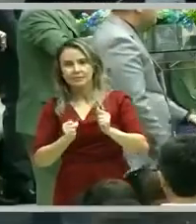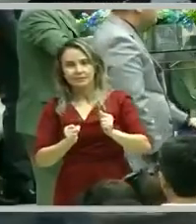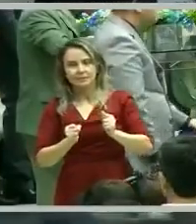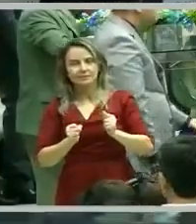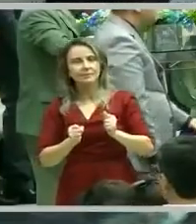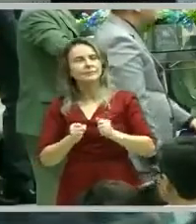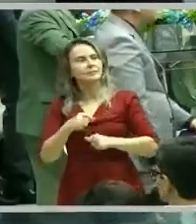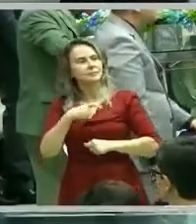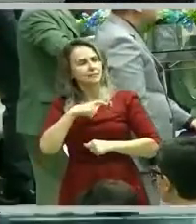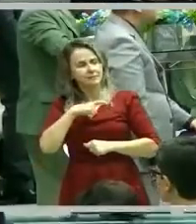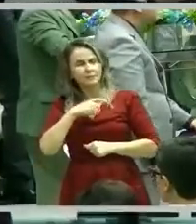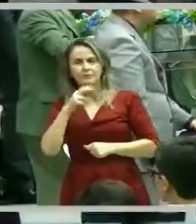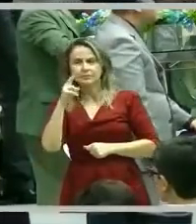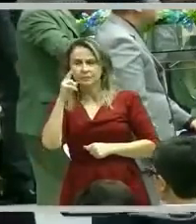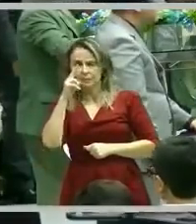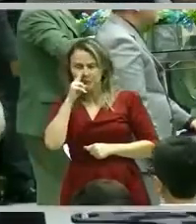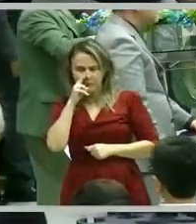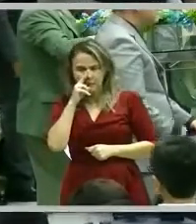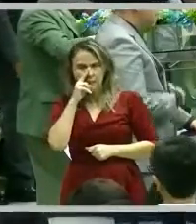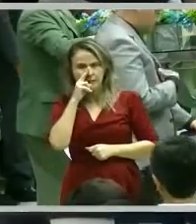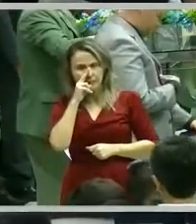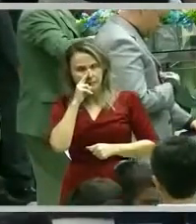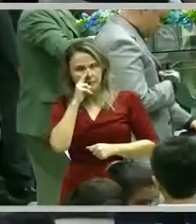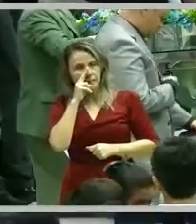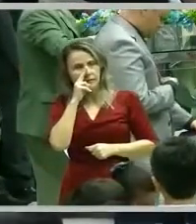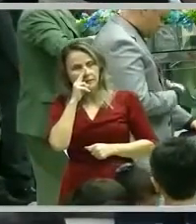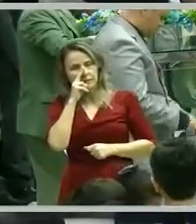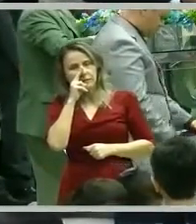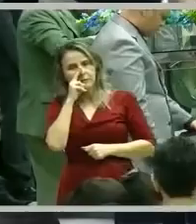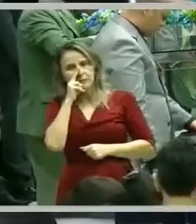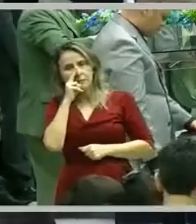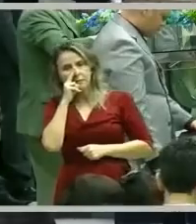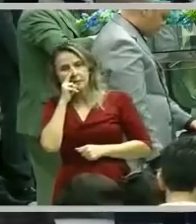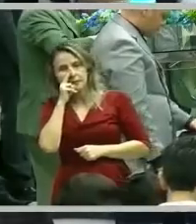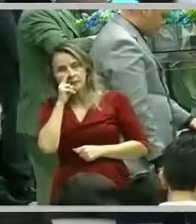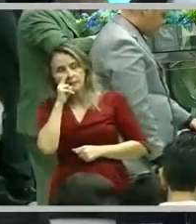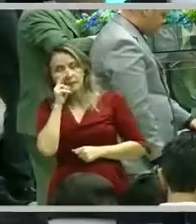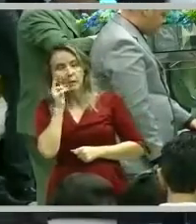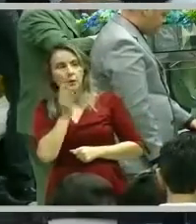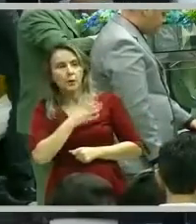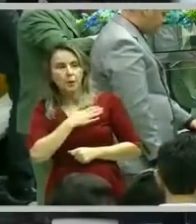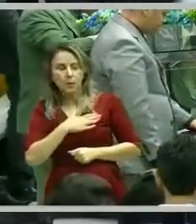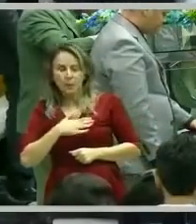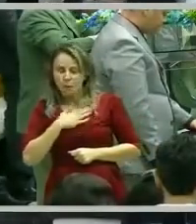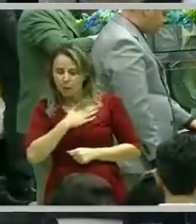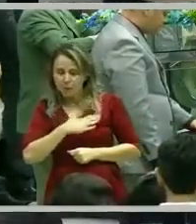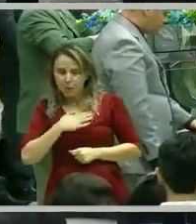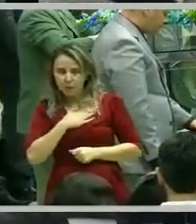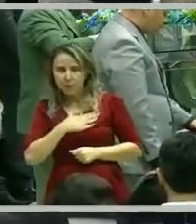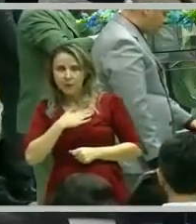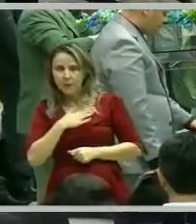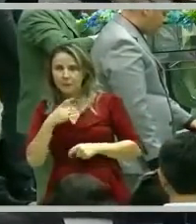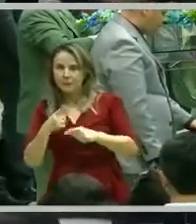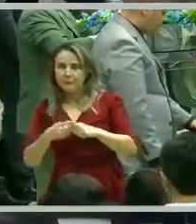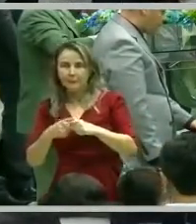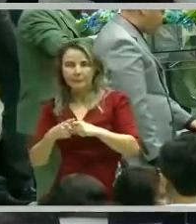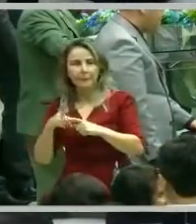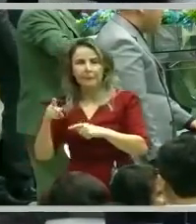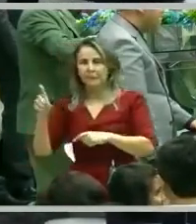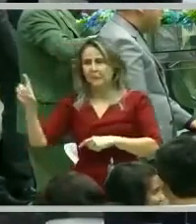Tem crente que fica torcendo para Davi pegar, aliás, para Golias pegar Davi. Tem crente que fica torcendo.